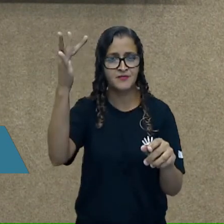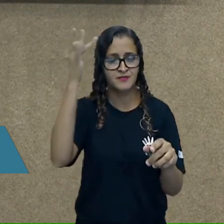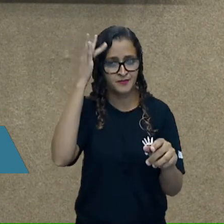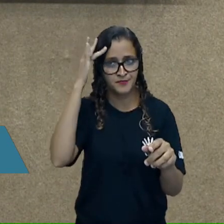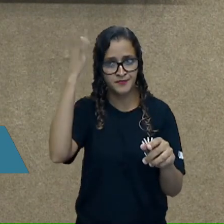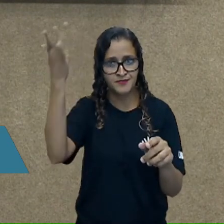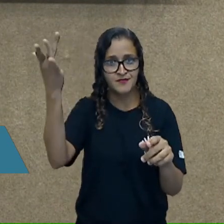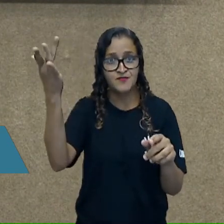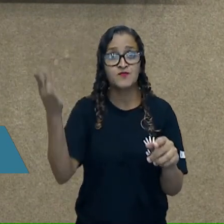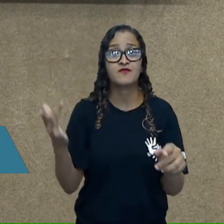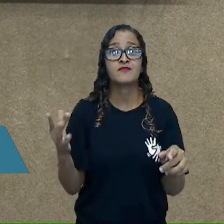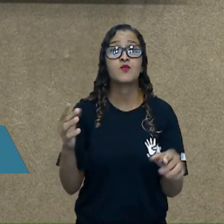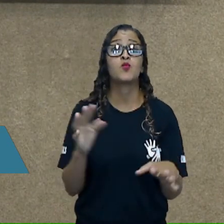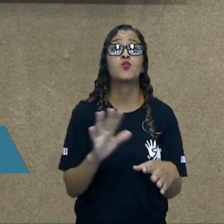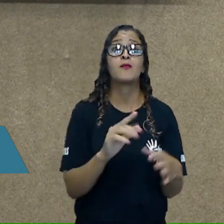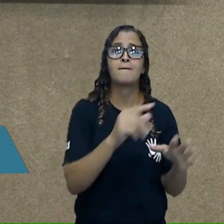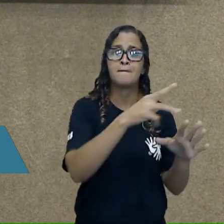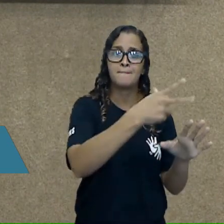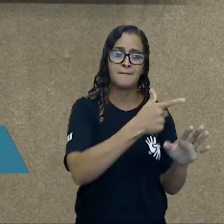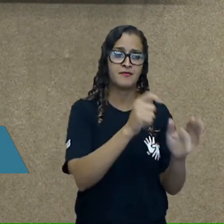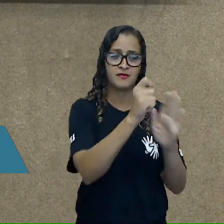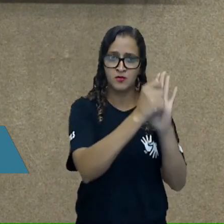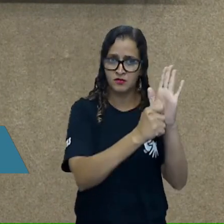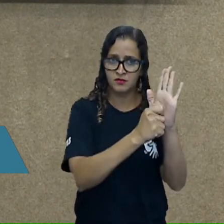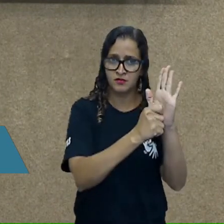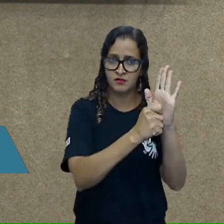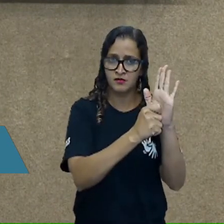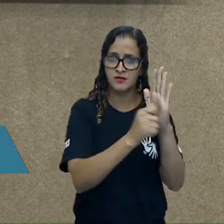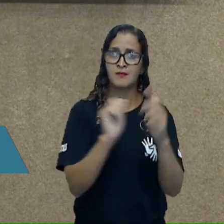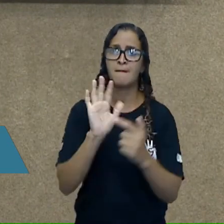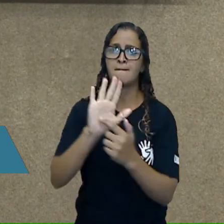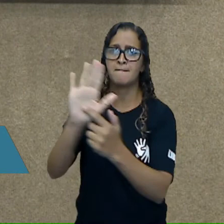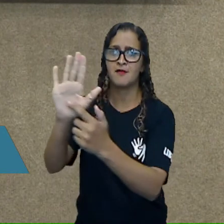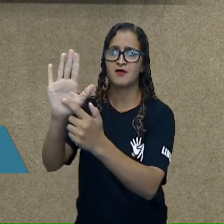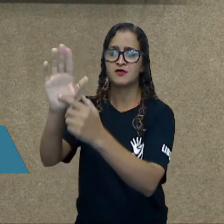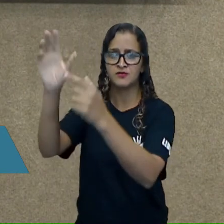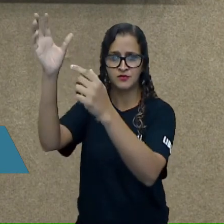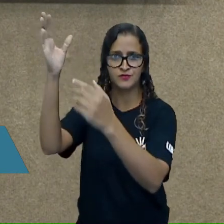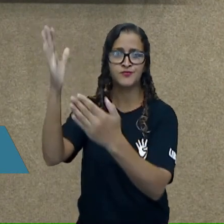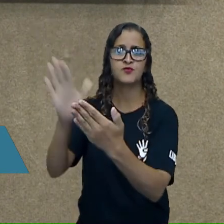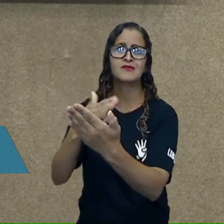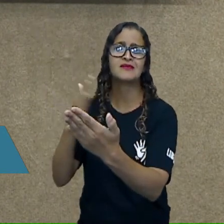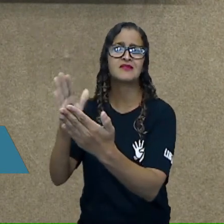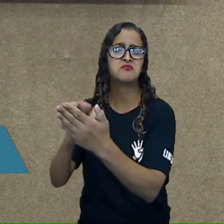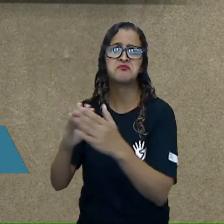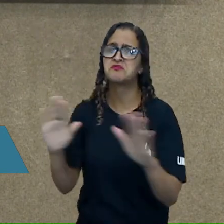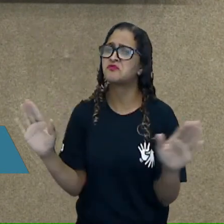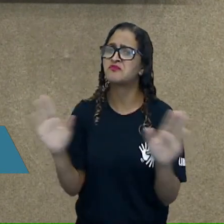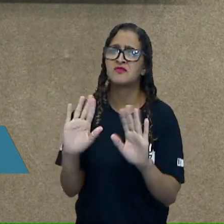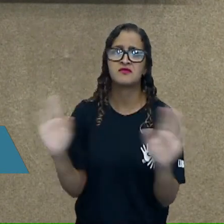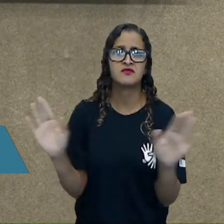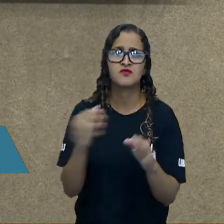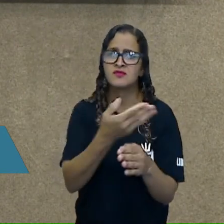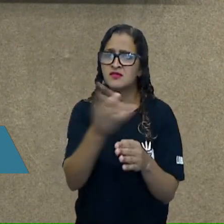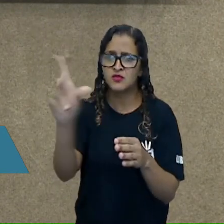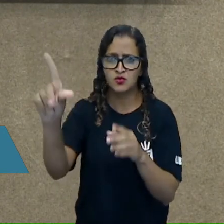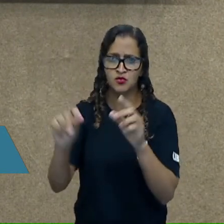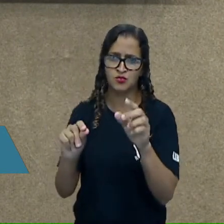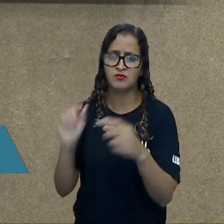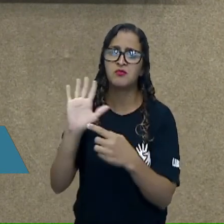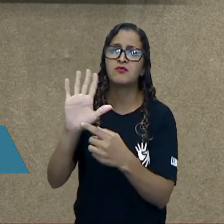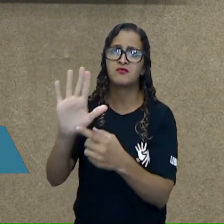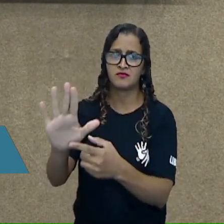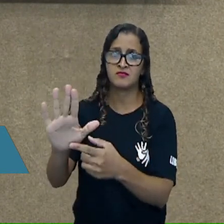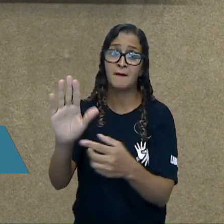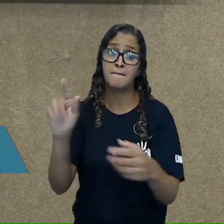para ficar fácil? Eu represento, né? Com pauzinho, com círculo, com quadrado, com o que você achar melhor. Representou